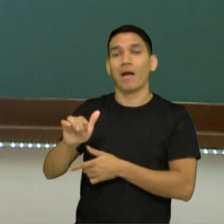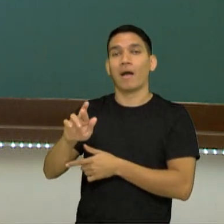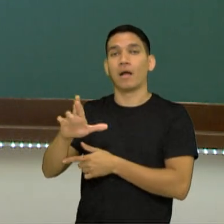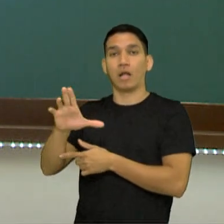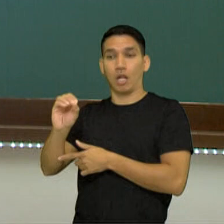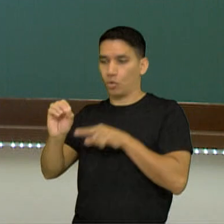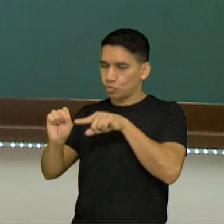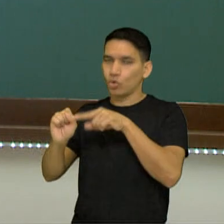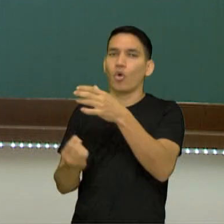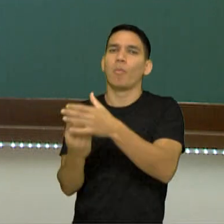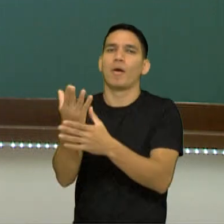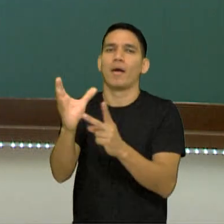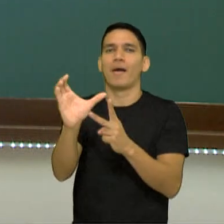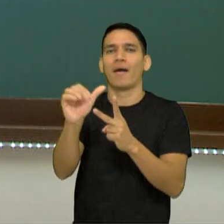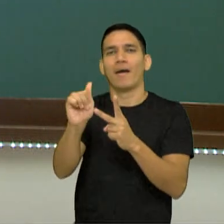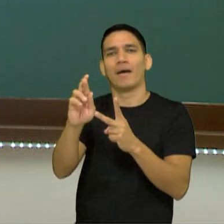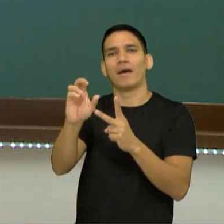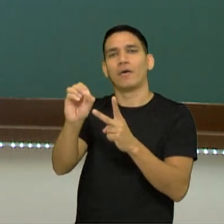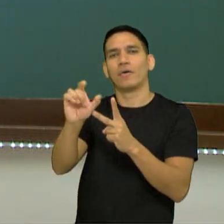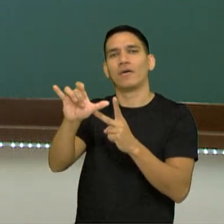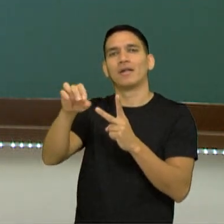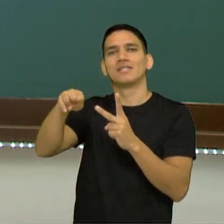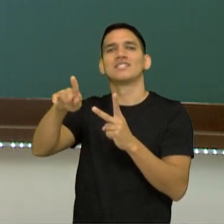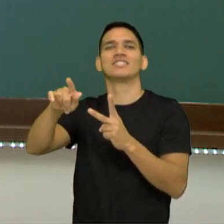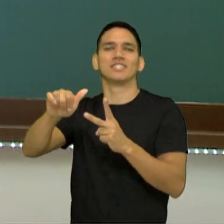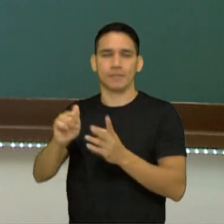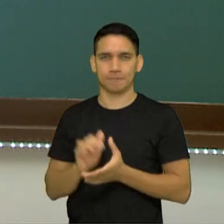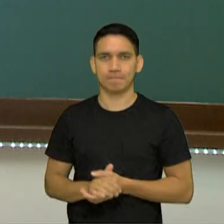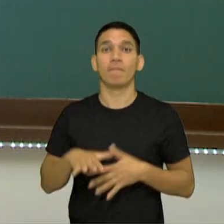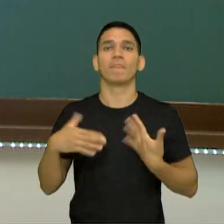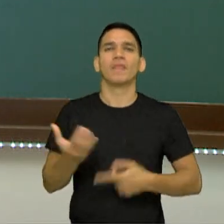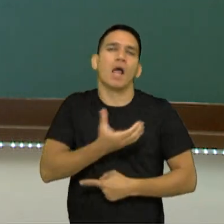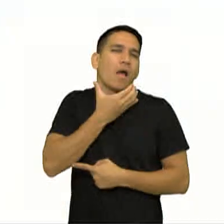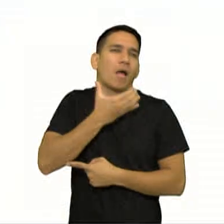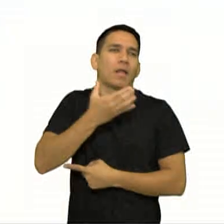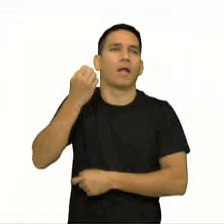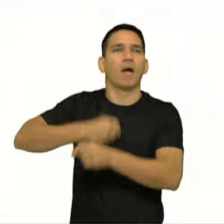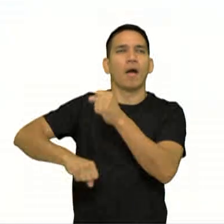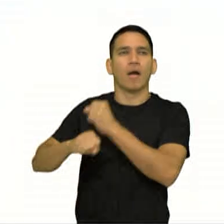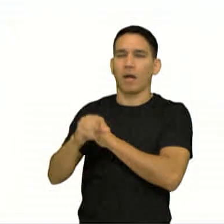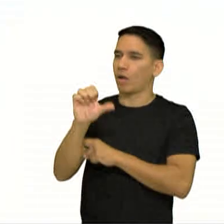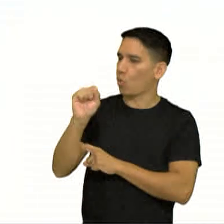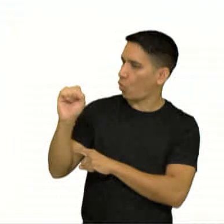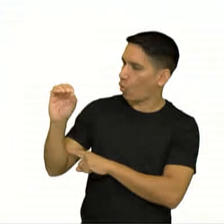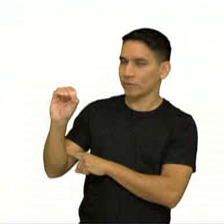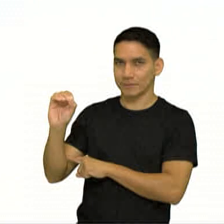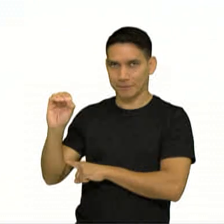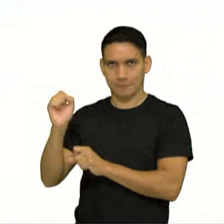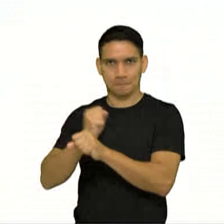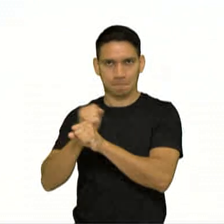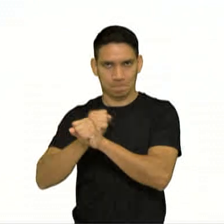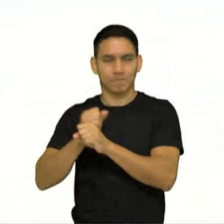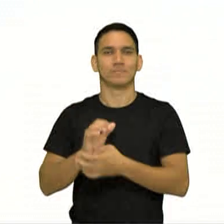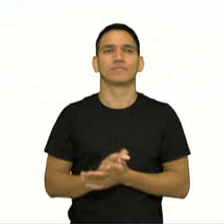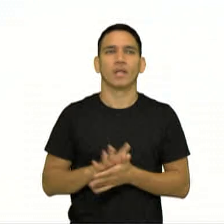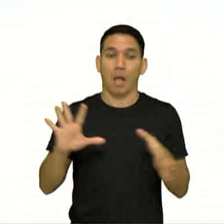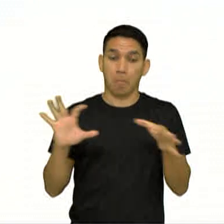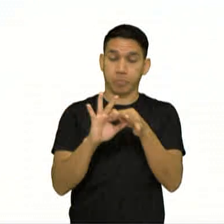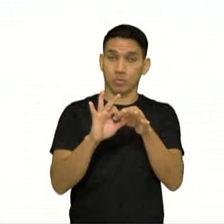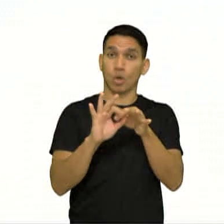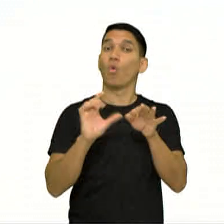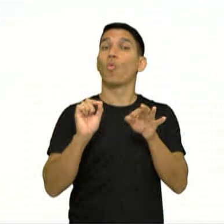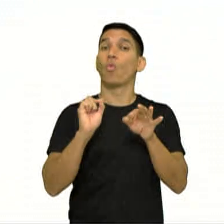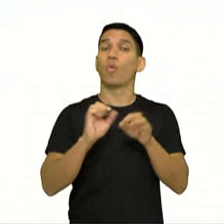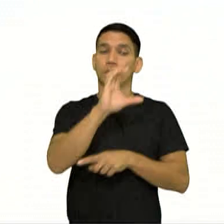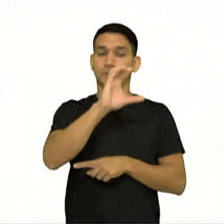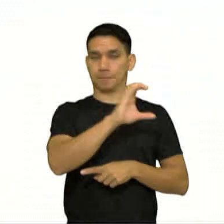Magno. Então, no Natal de 800, Carlos Magno ele vai consolidar também a sua aliança com a igreja,